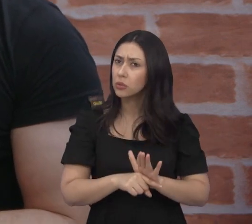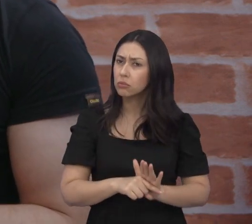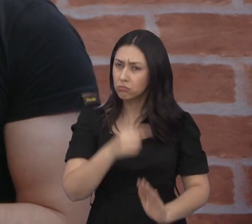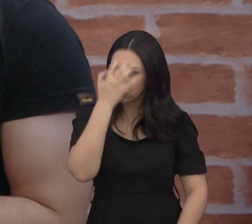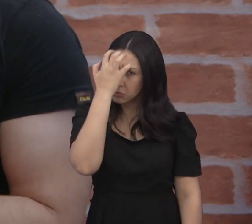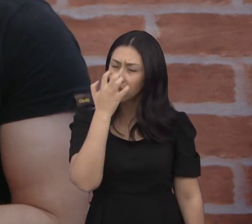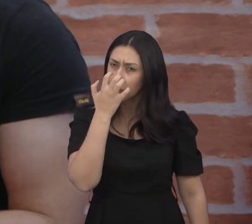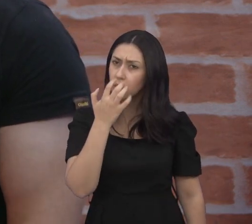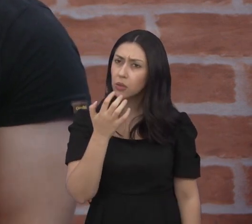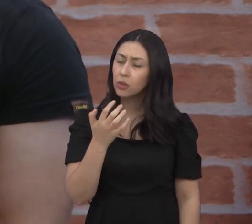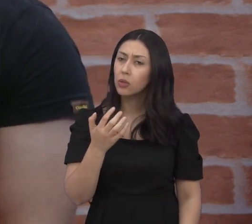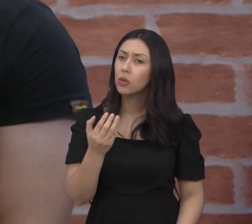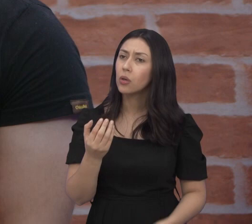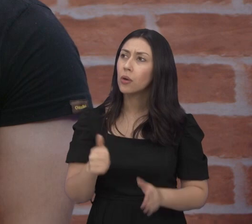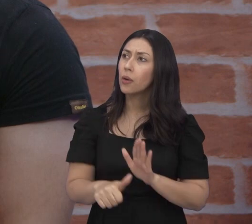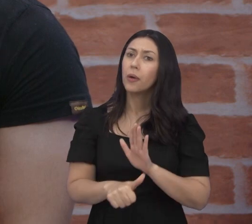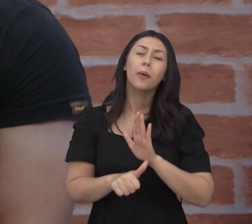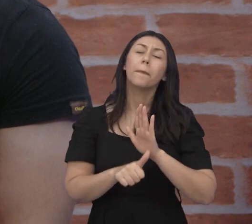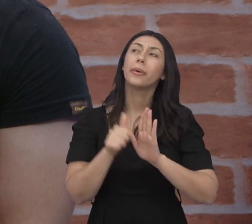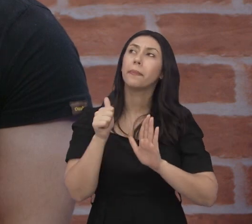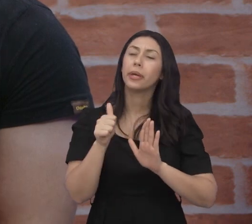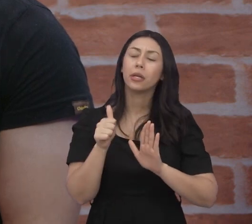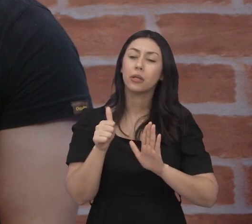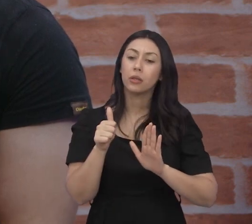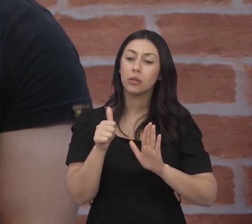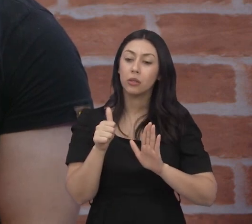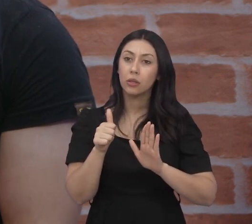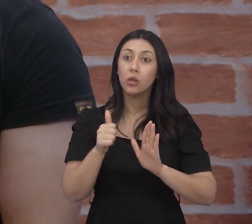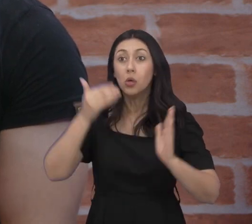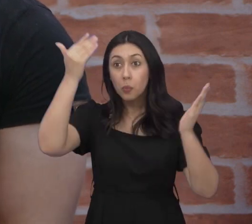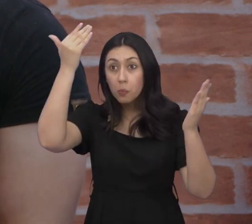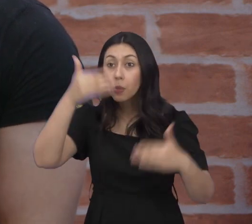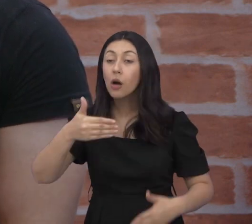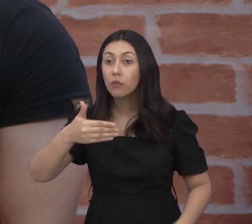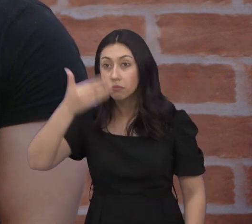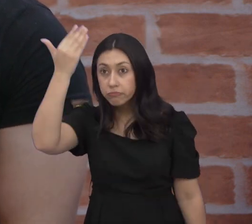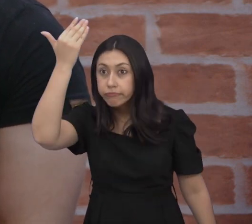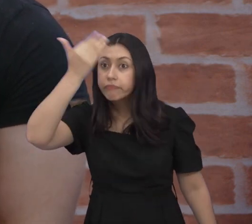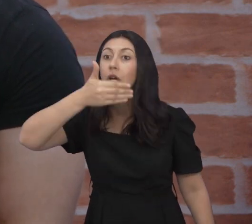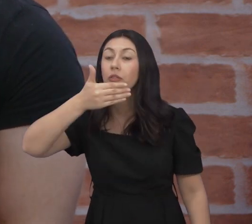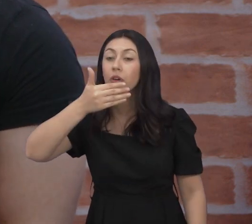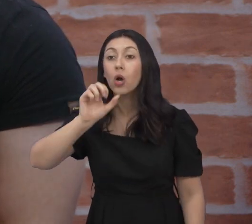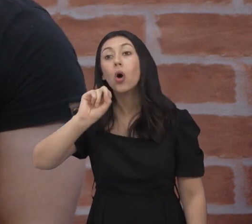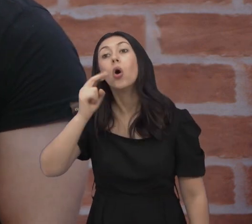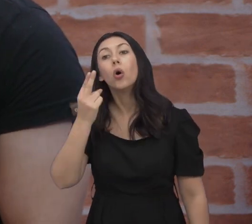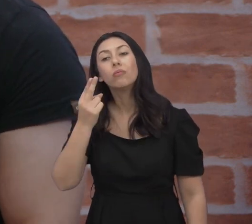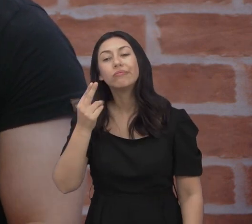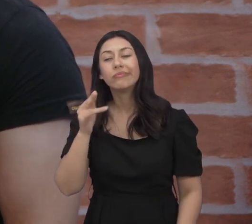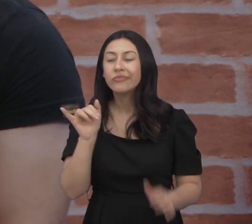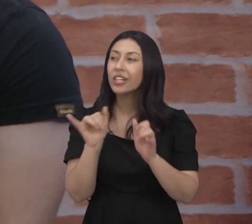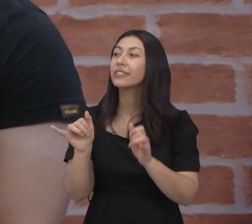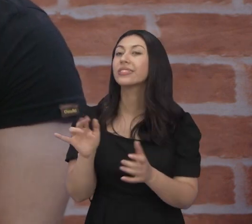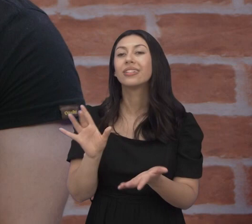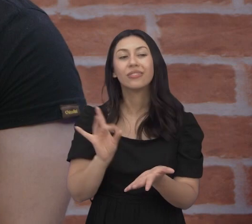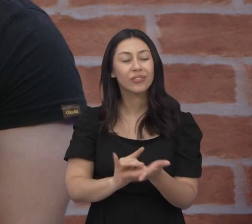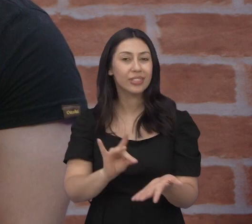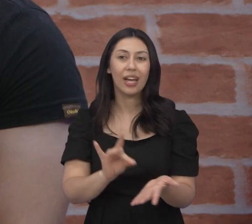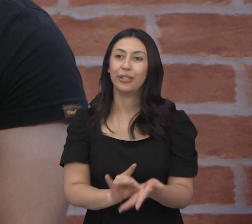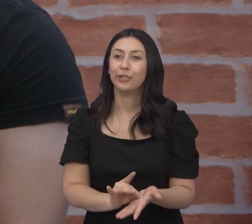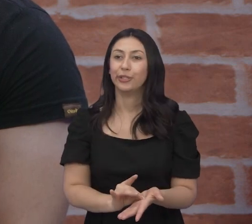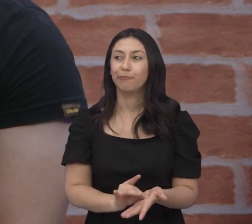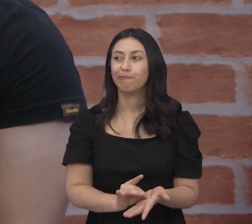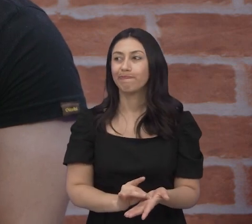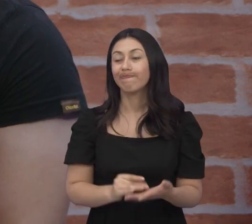sério. sim. Qual que foi a primeira vez que houve uma confirmação, ou pelo menos deram um braço a torcer que realmente a gente não tem como